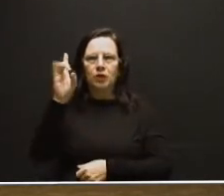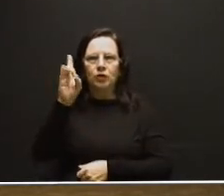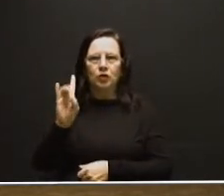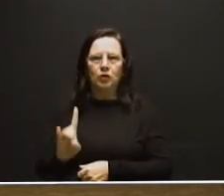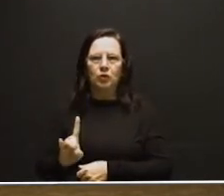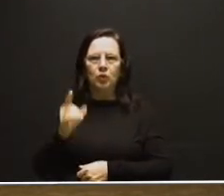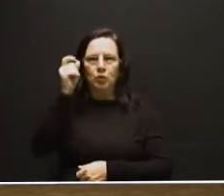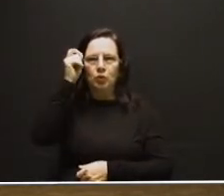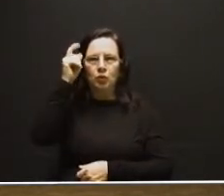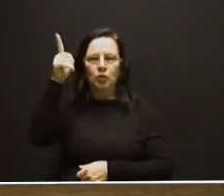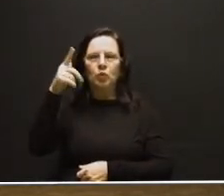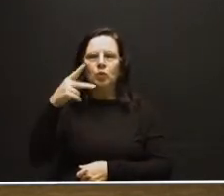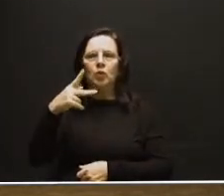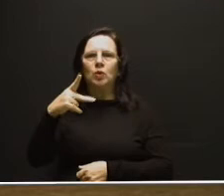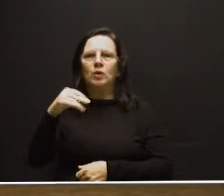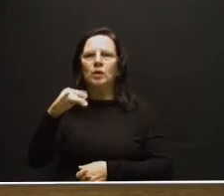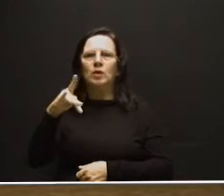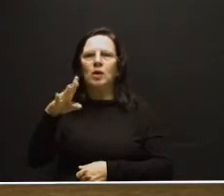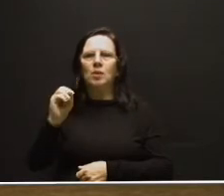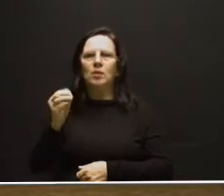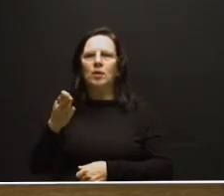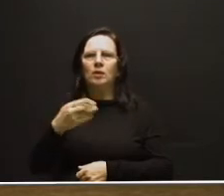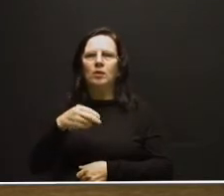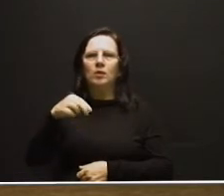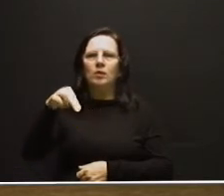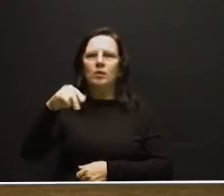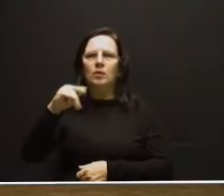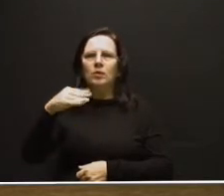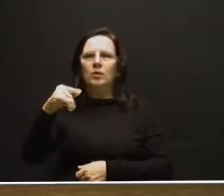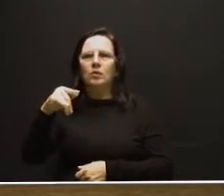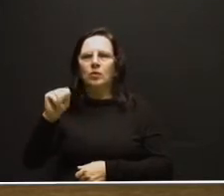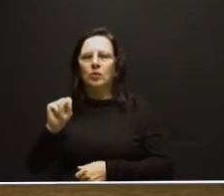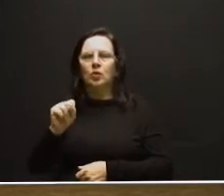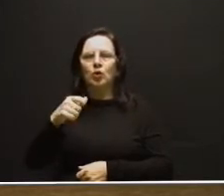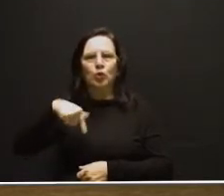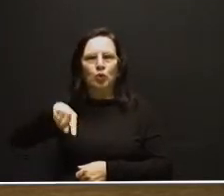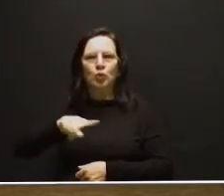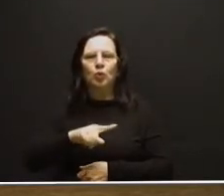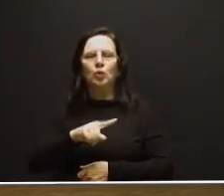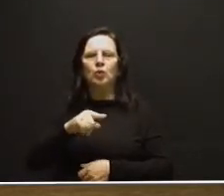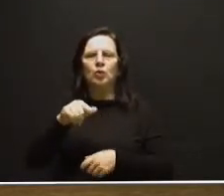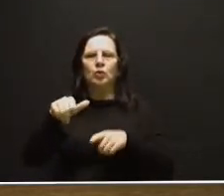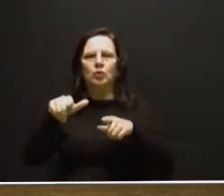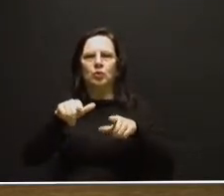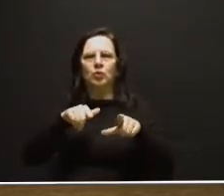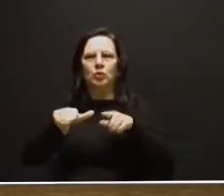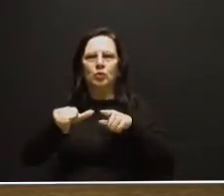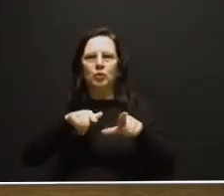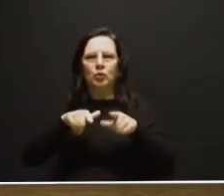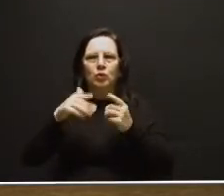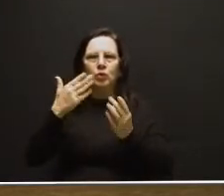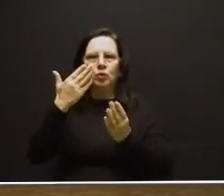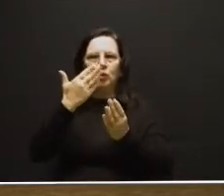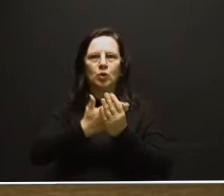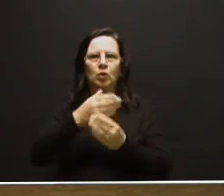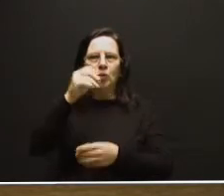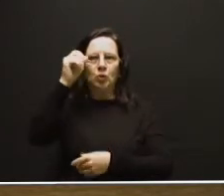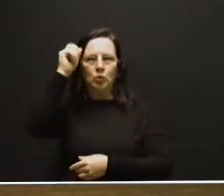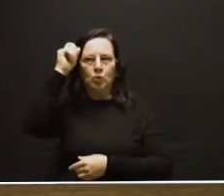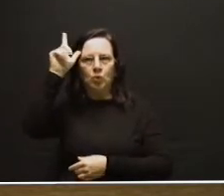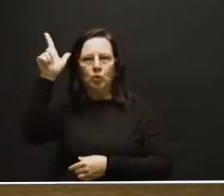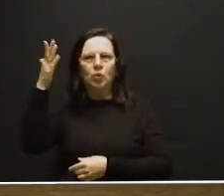cultura o pedrinho das nações quero parabenizar todos os funcionários da pasta da cultura que há seis anos